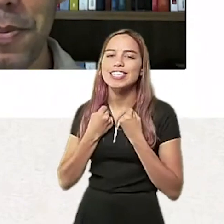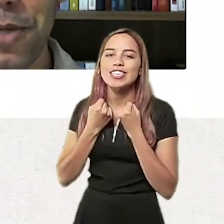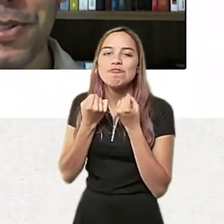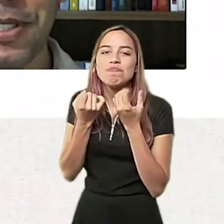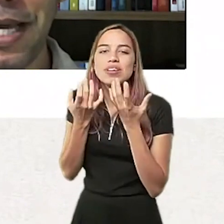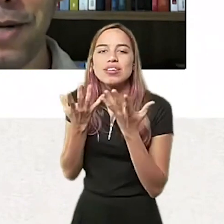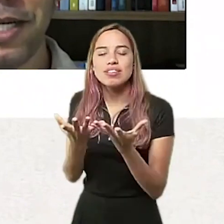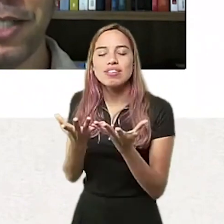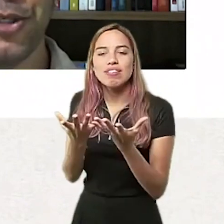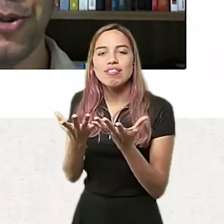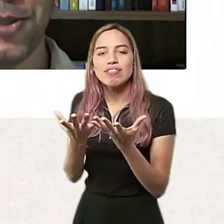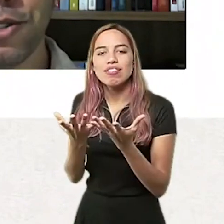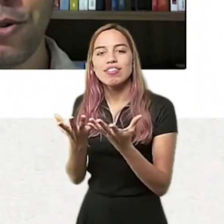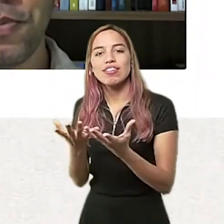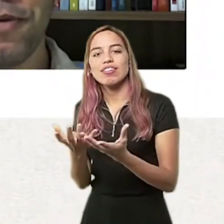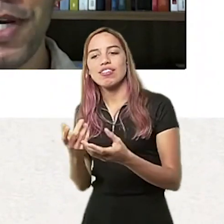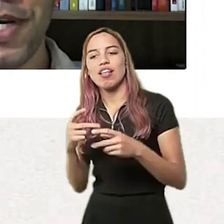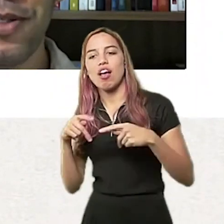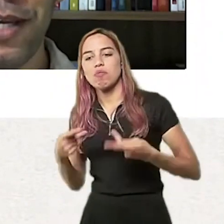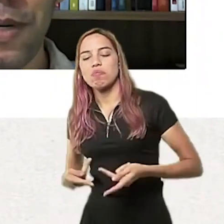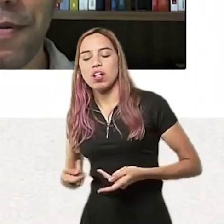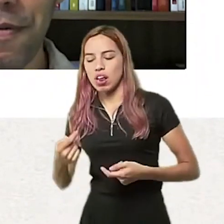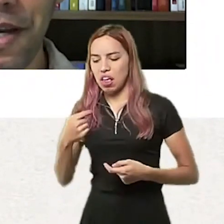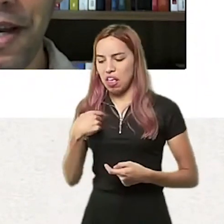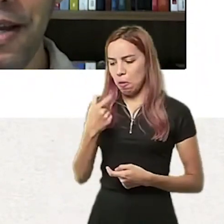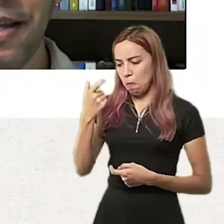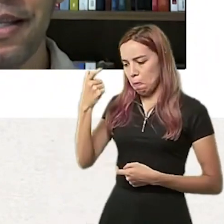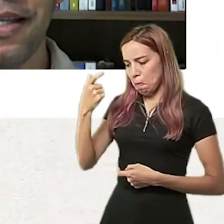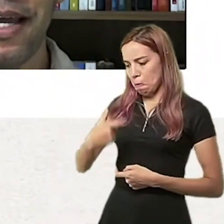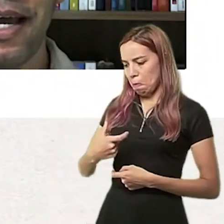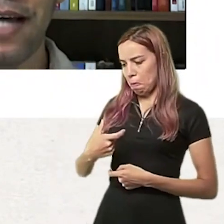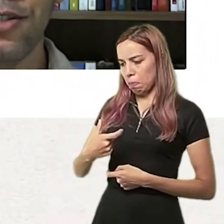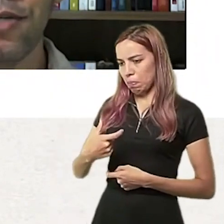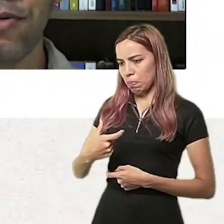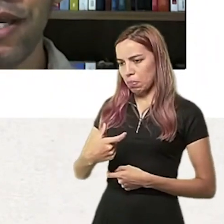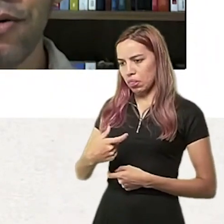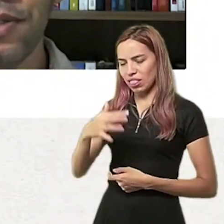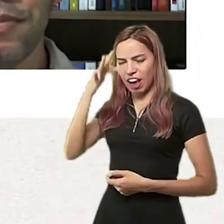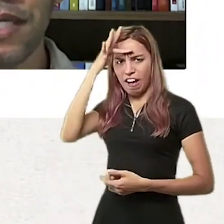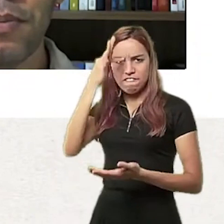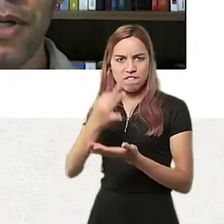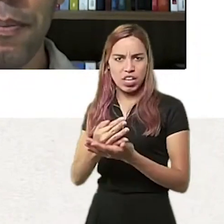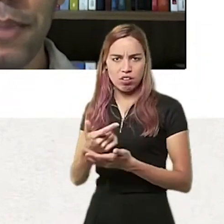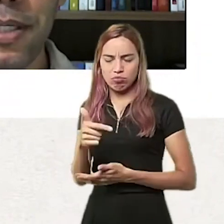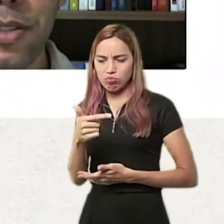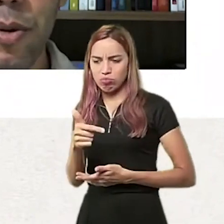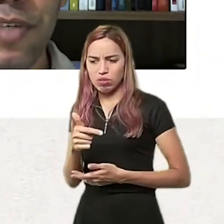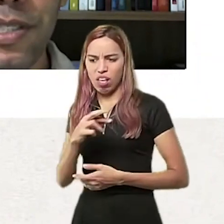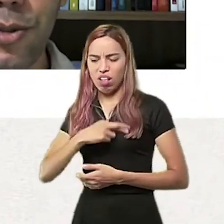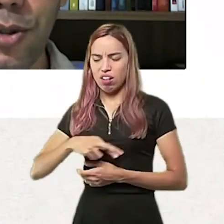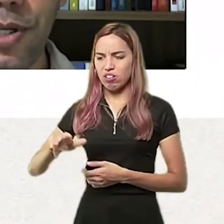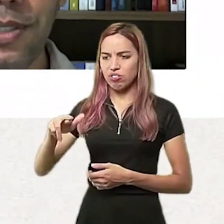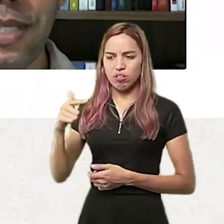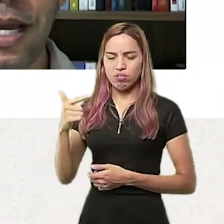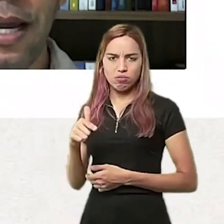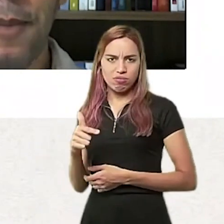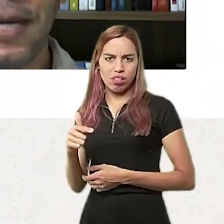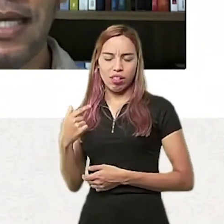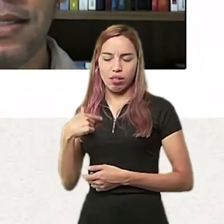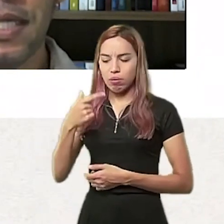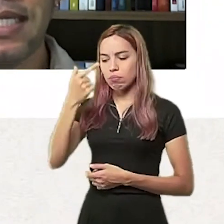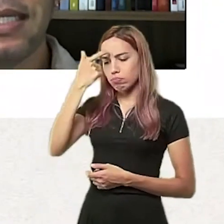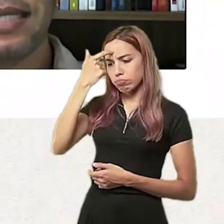paradoxal, porque eu não me considero religioso, eu não professo nenhuma fé, né? Acho que eu tenho as minhas próprias